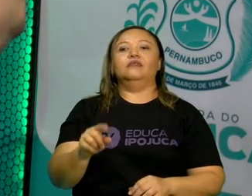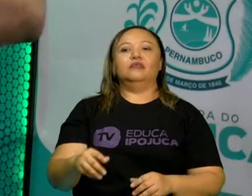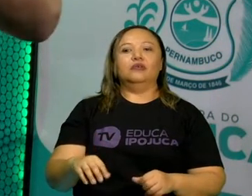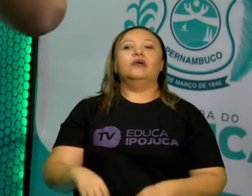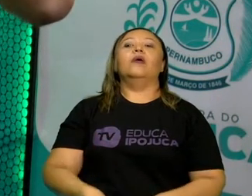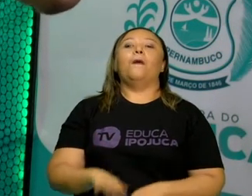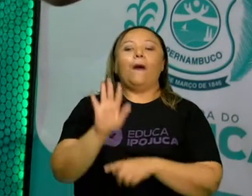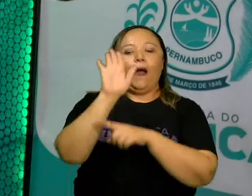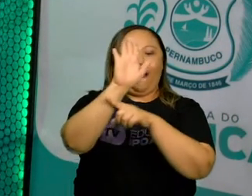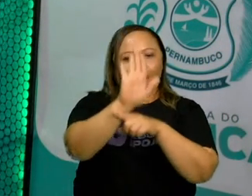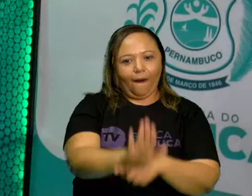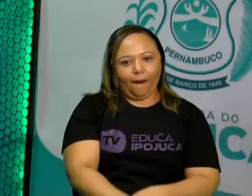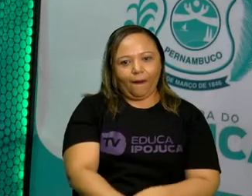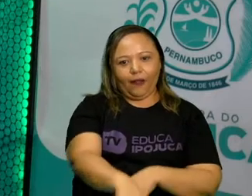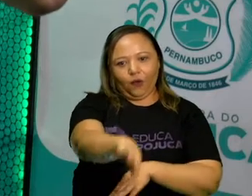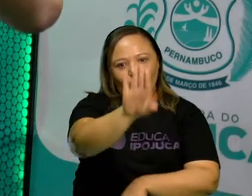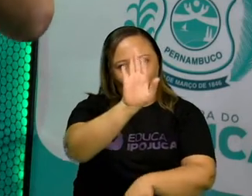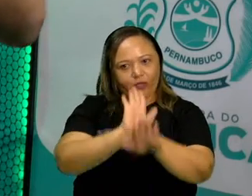Covid.